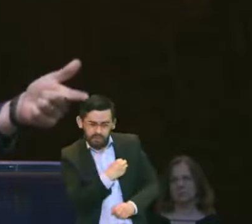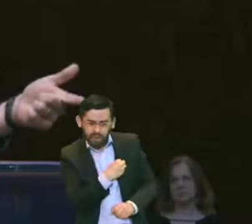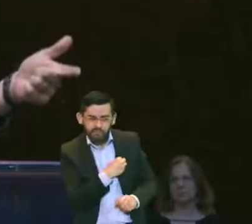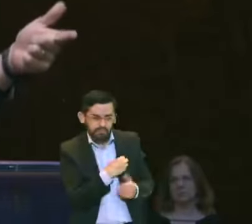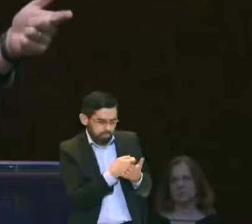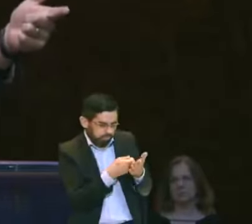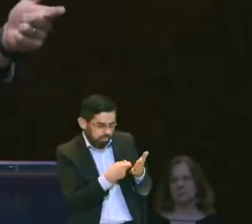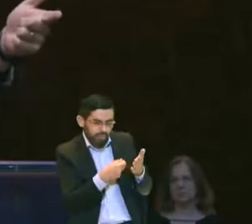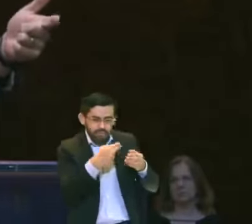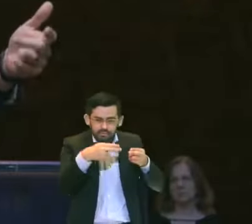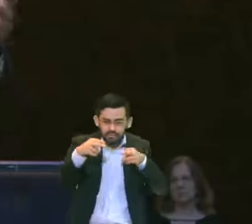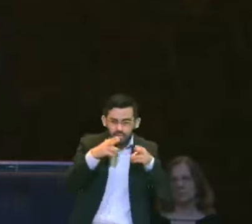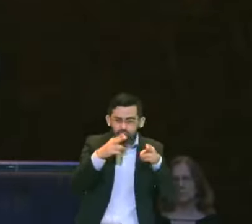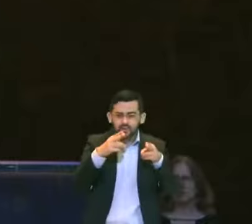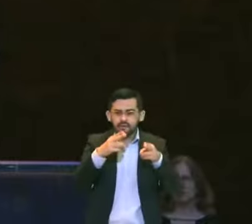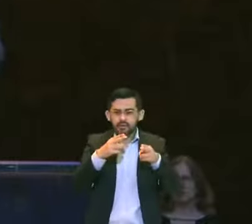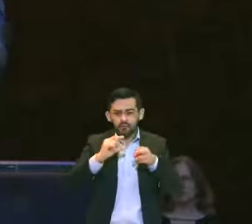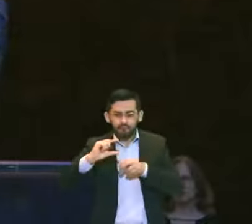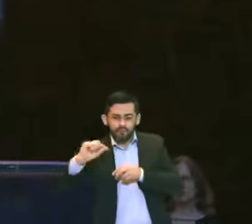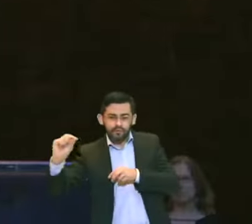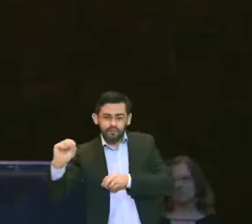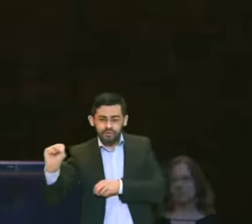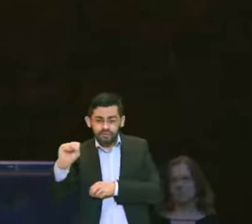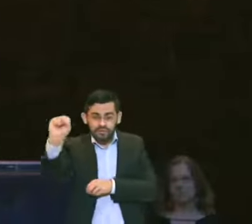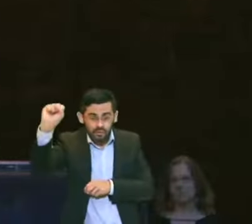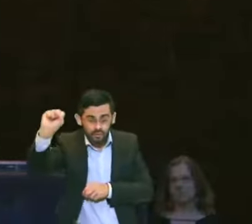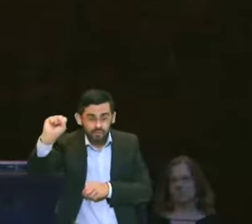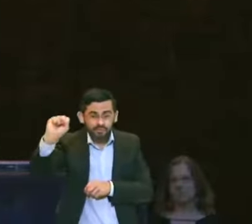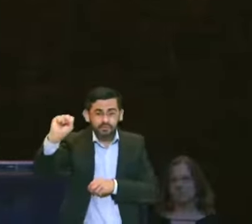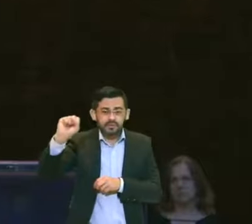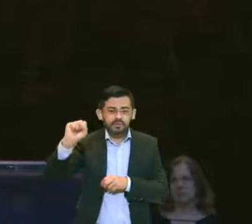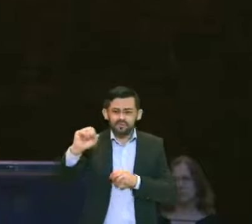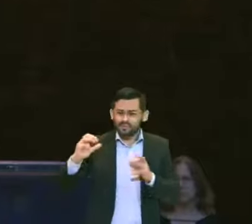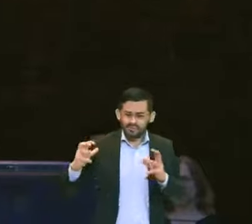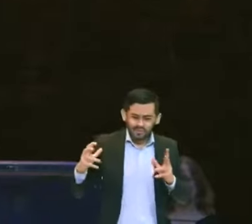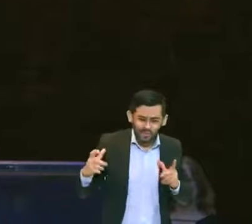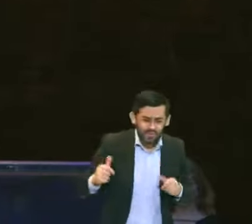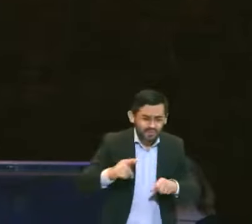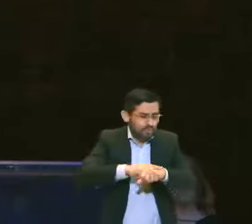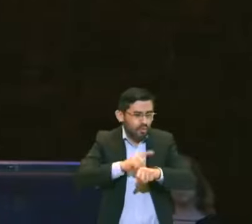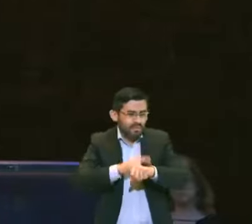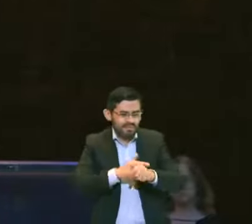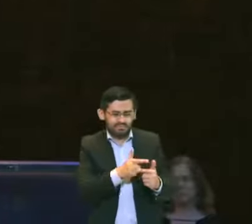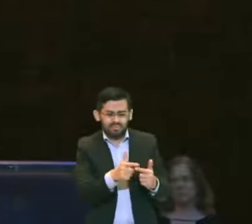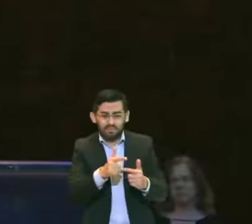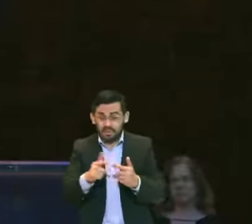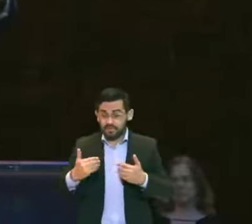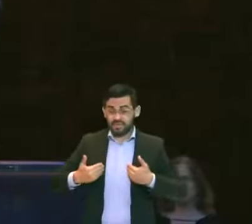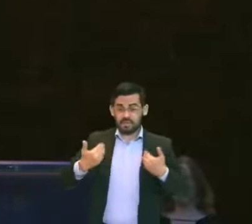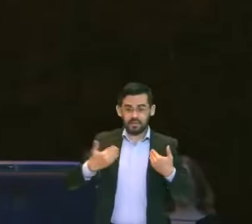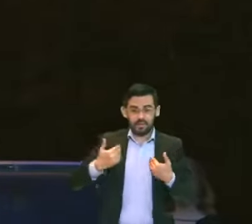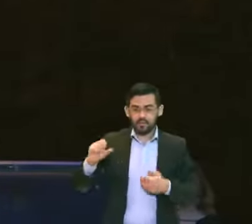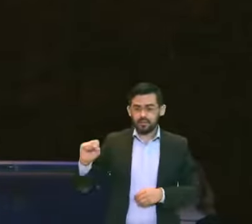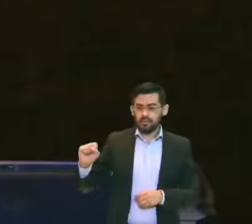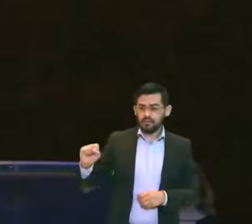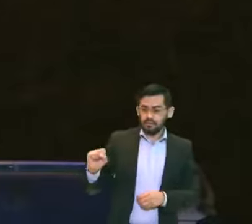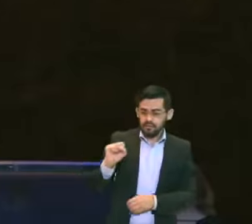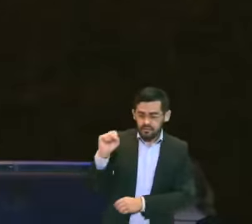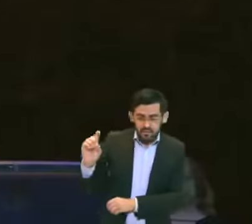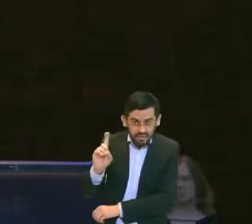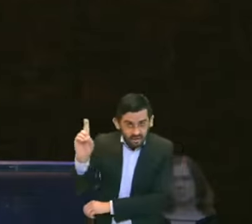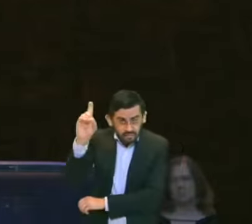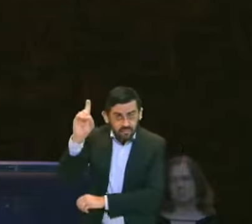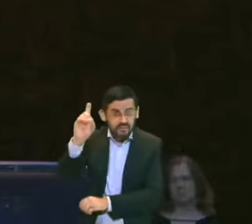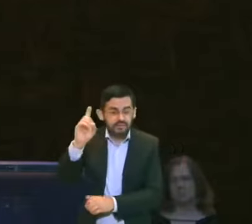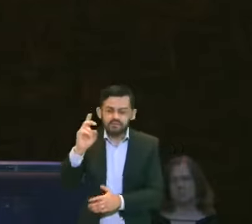de Saul, ele fazia música. Quando seu filho traiu, ele fazia música. Ele não parou de adorar ao Senhor. Talvez por isso ele